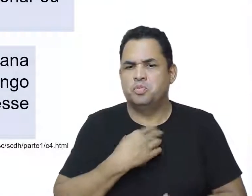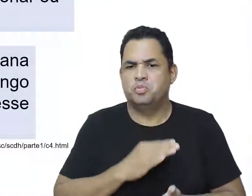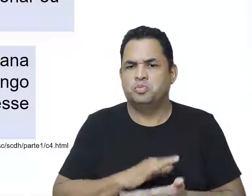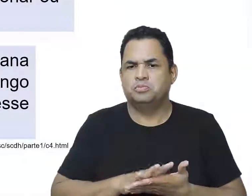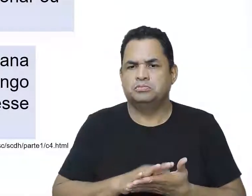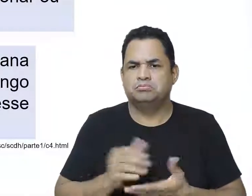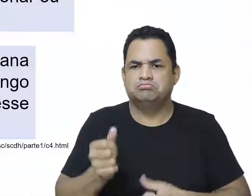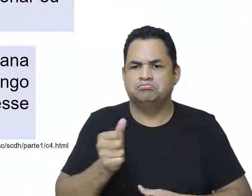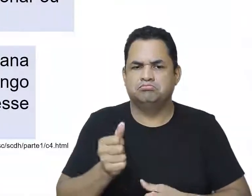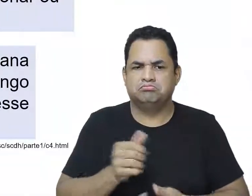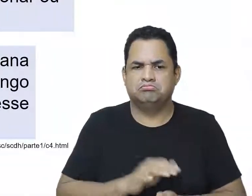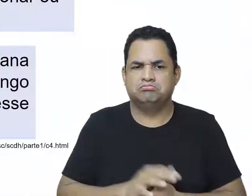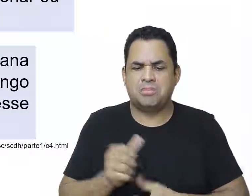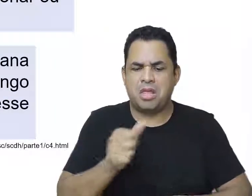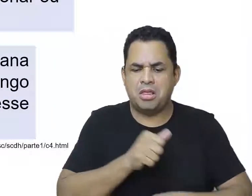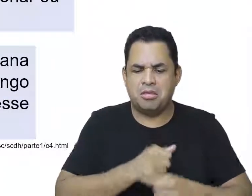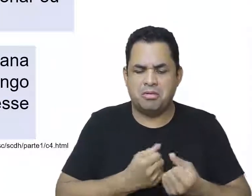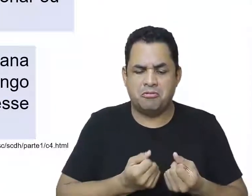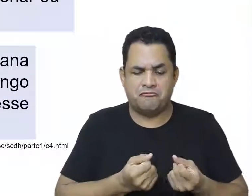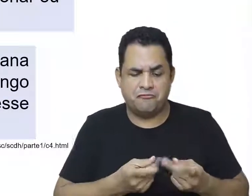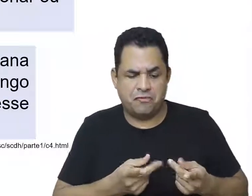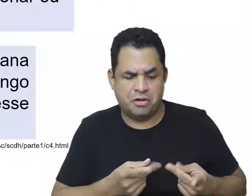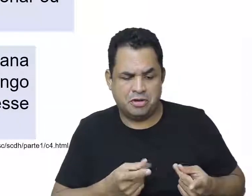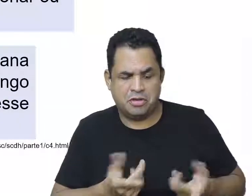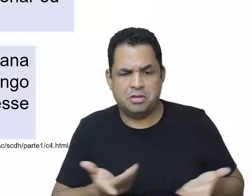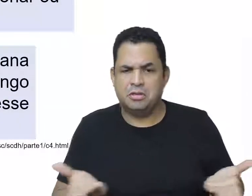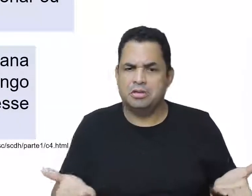impossibilidade de transacionar ou